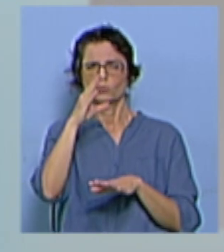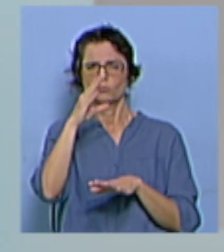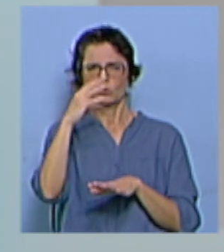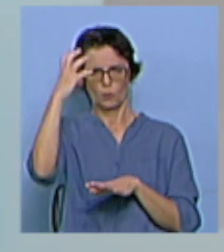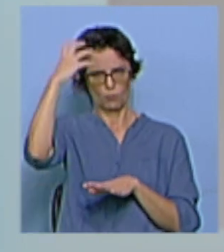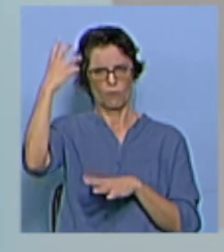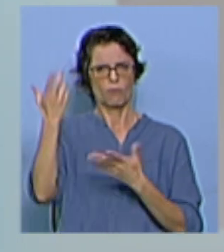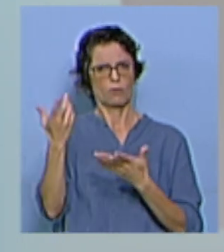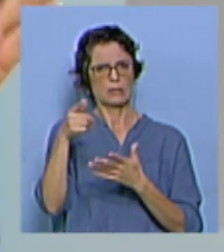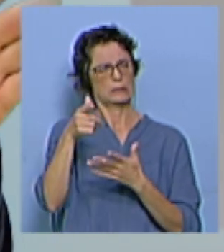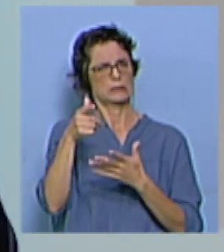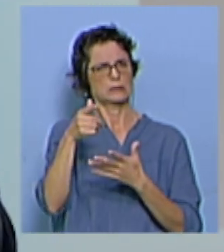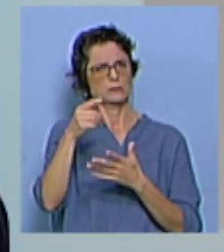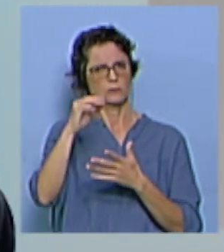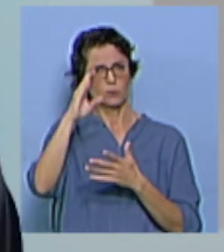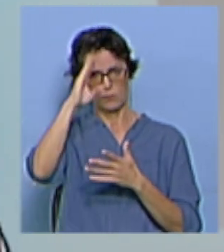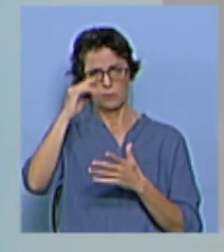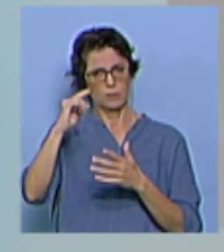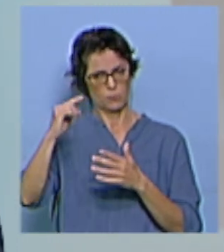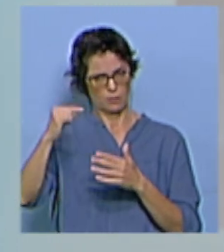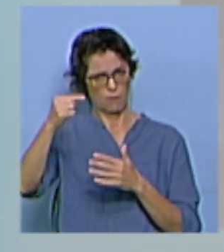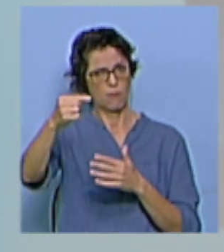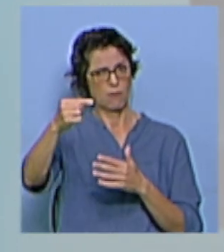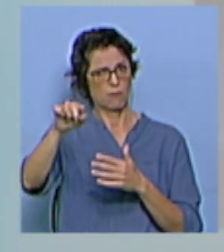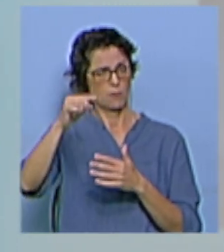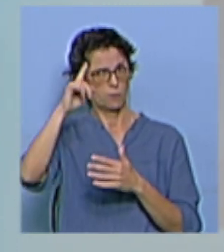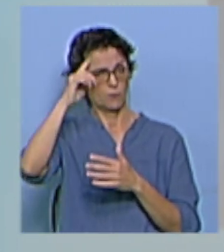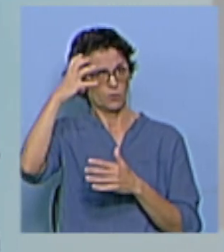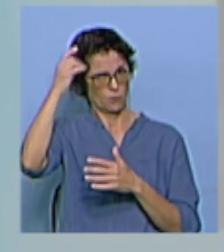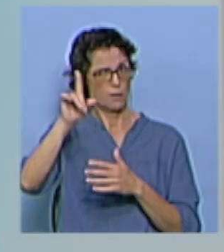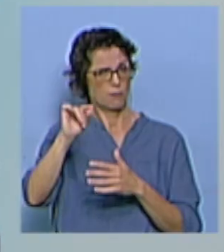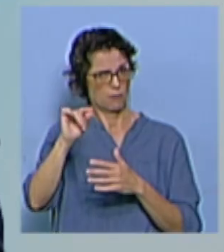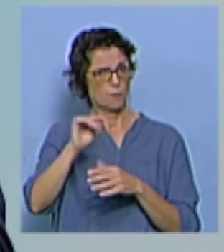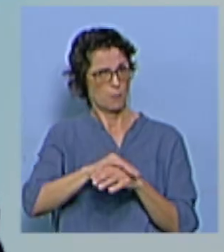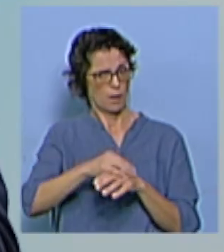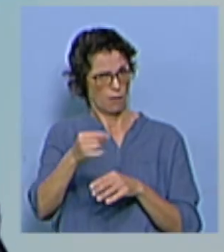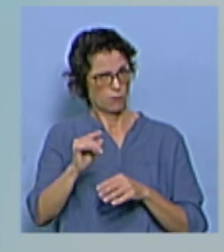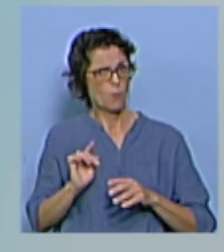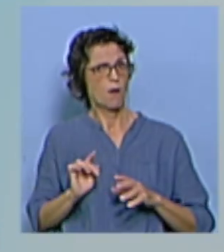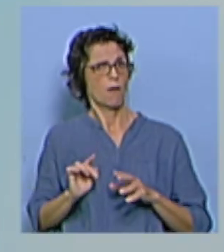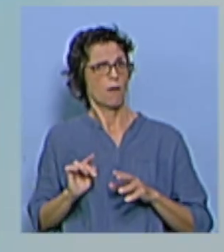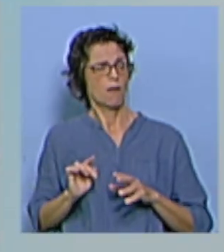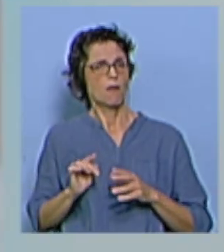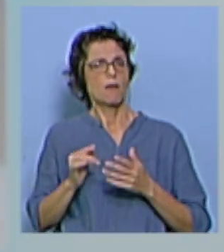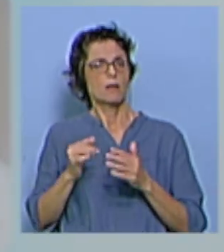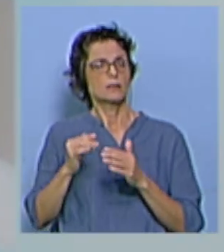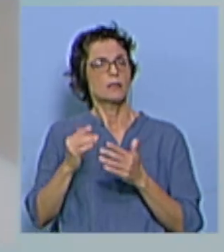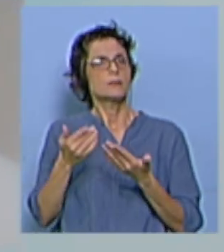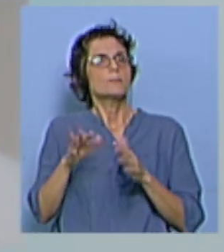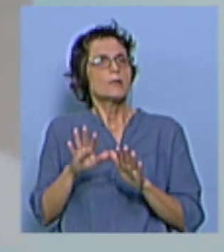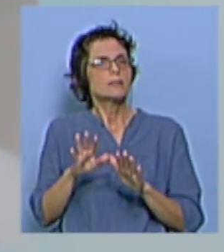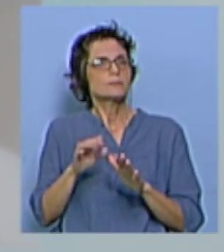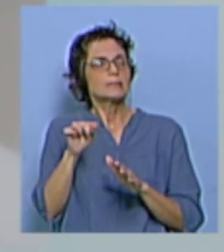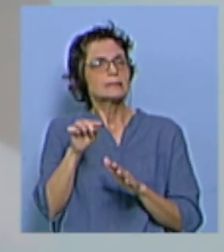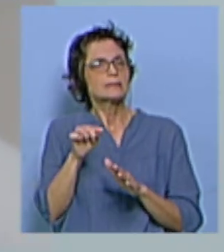isso. Nós sabemos que Salomão lá para a frente não vai ser um homem impecável, não é? Também vai ter as suas nódoas, não é? Mas a verdade